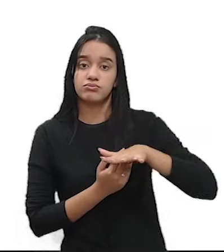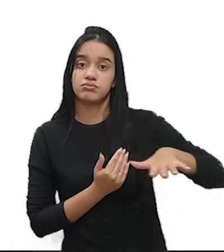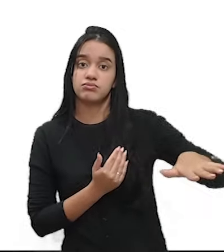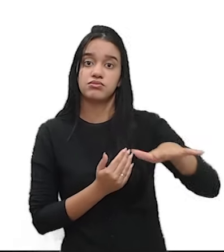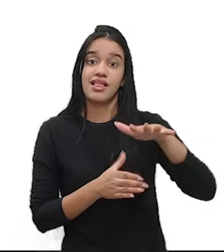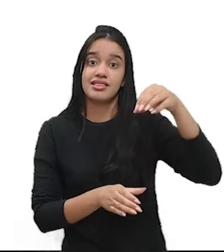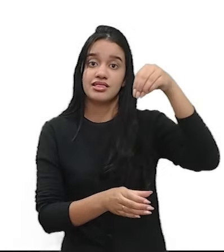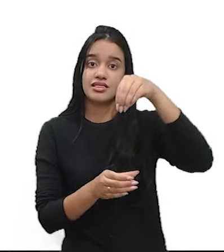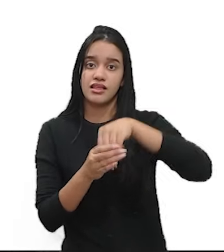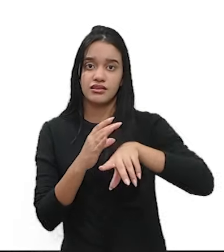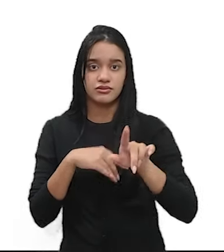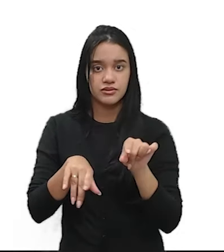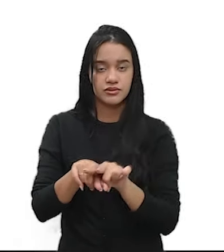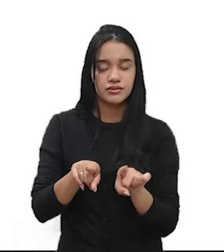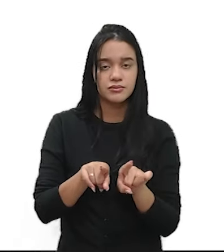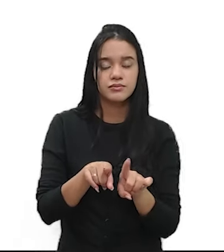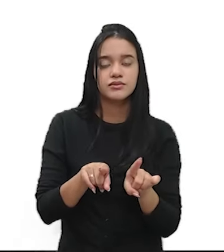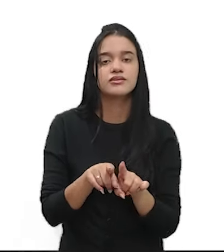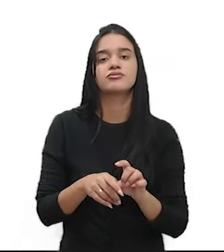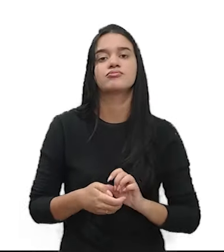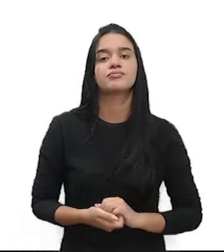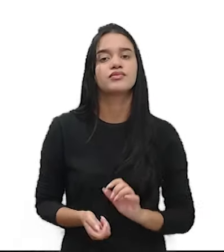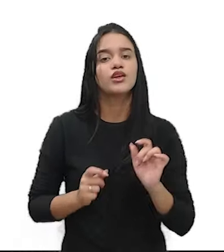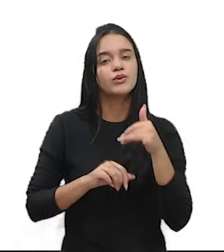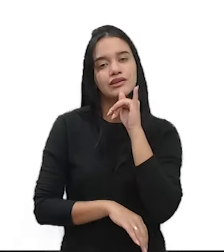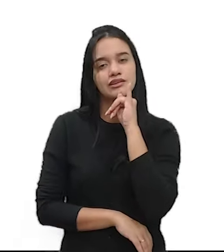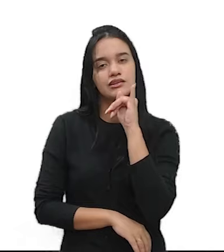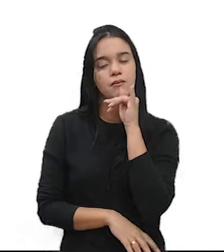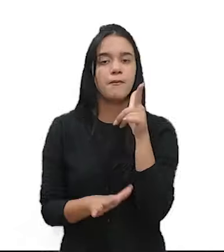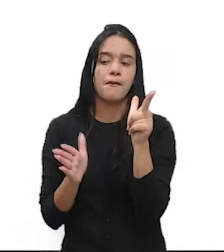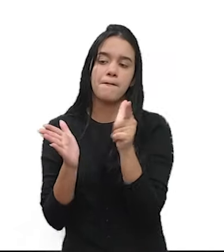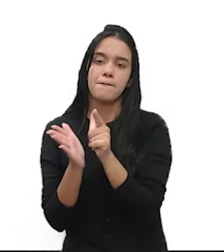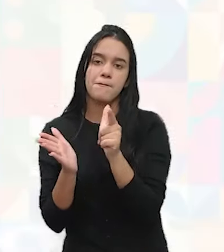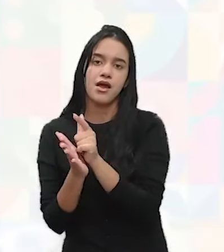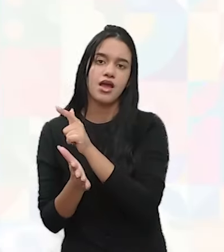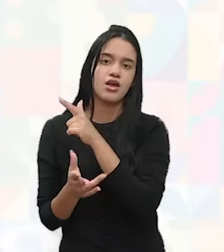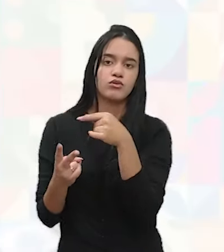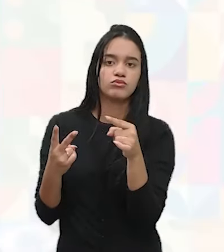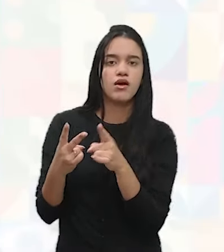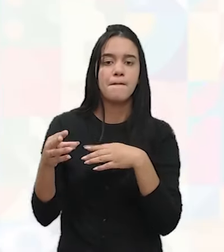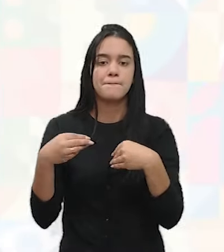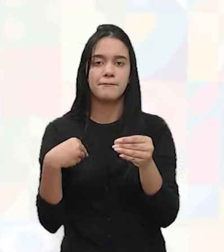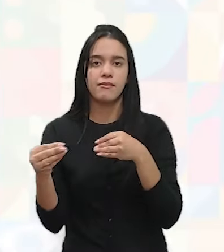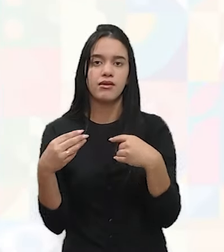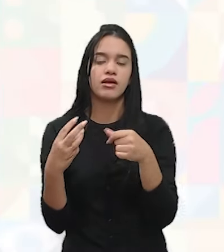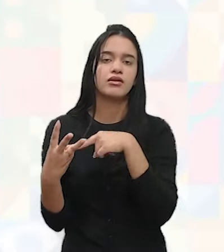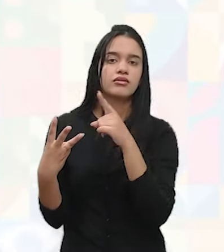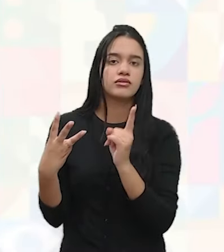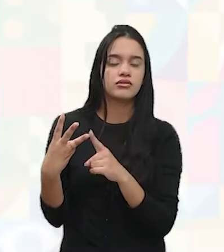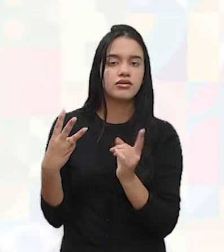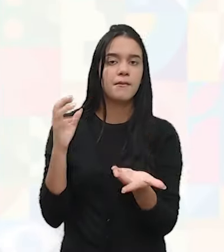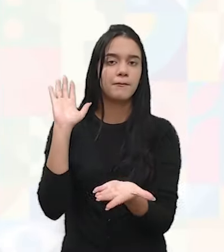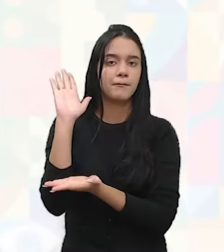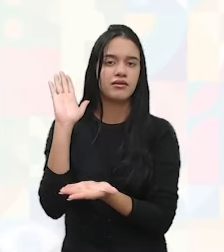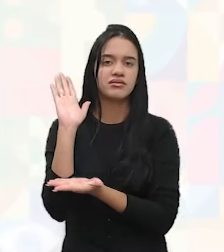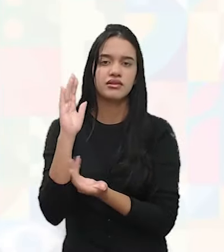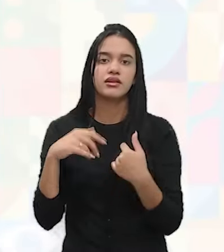interior tá do combustível que é o exemplo de papel plástico madeira então ele queima por